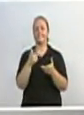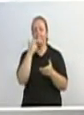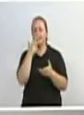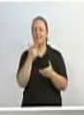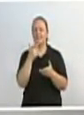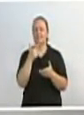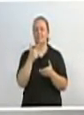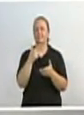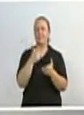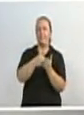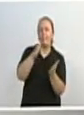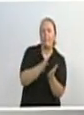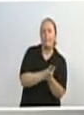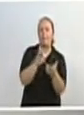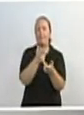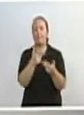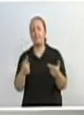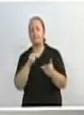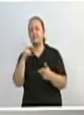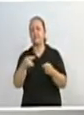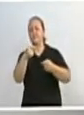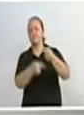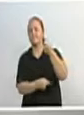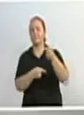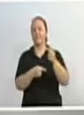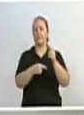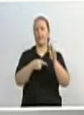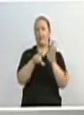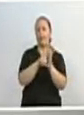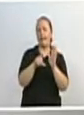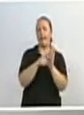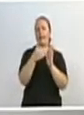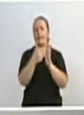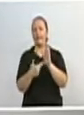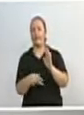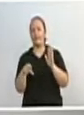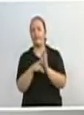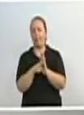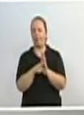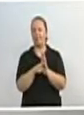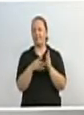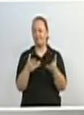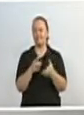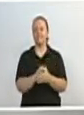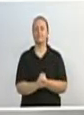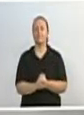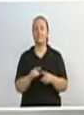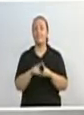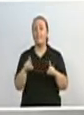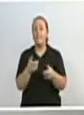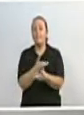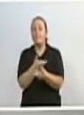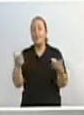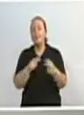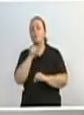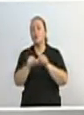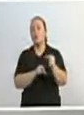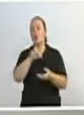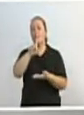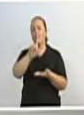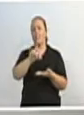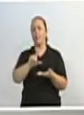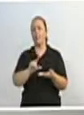ou administrativo por parte do Código Tributário. E praticamente todas essas sanções foram diminuídas ao